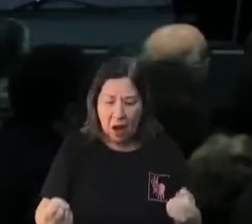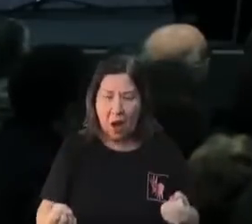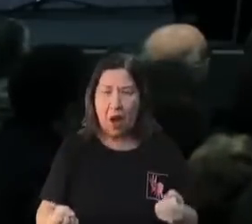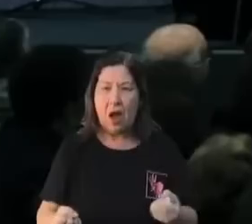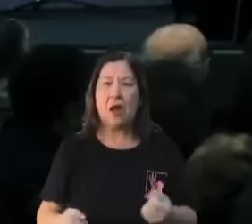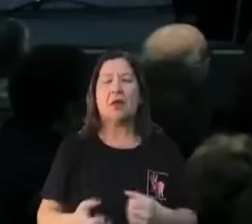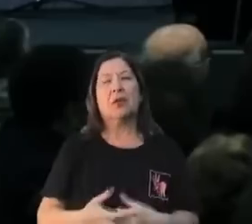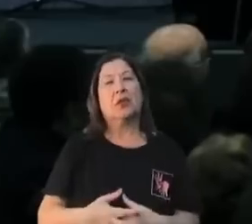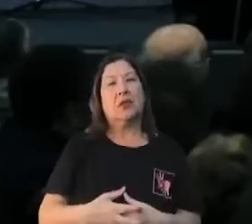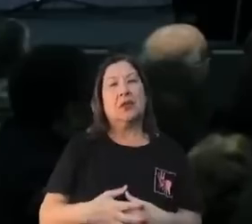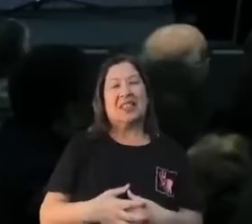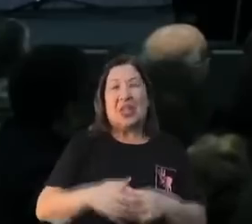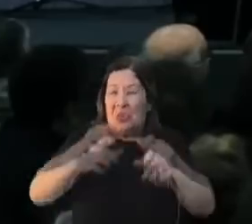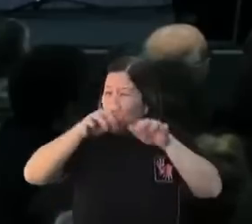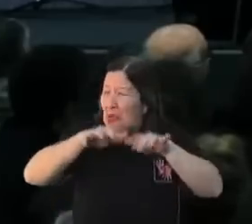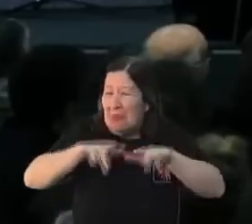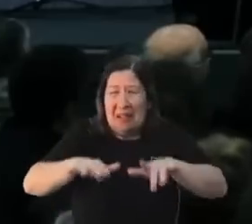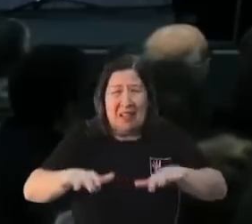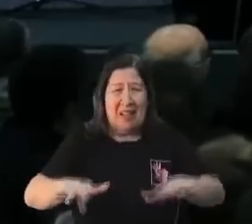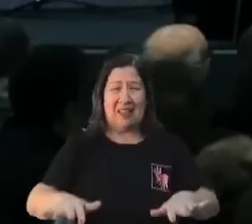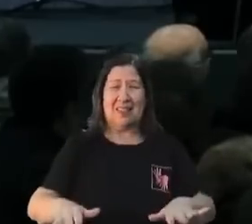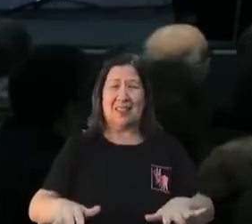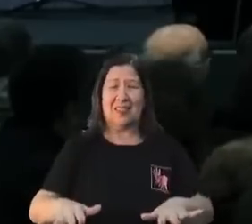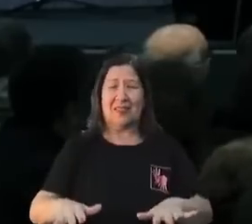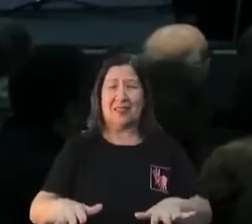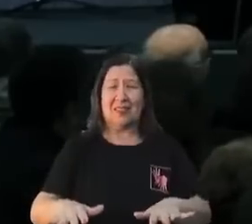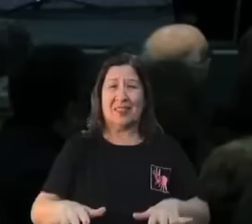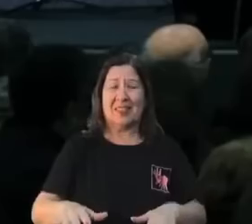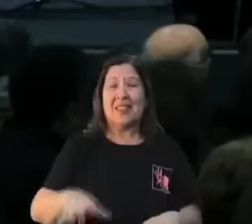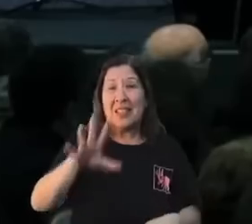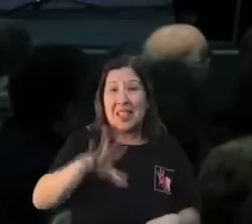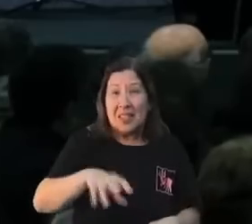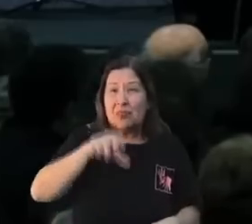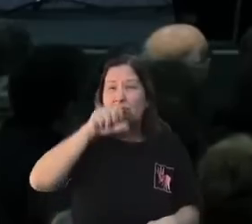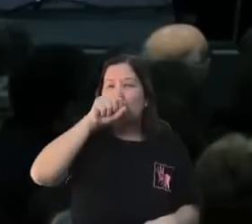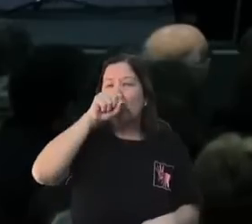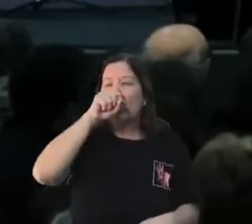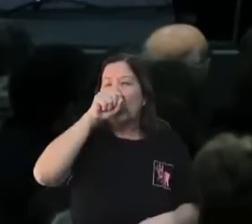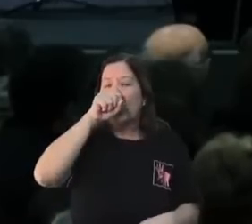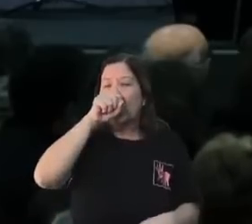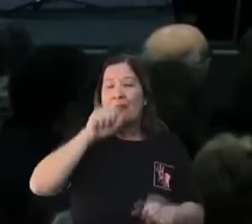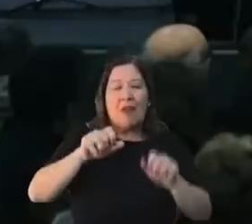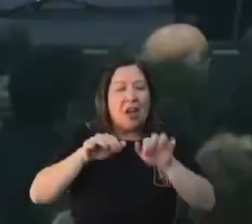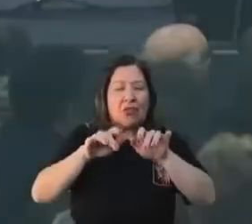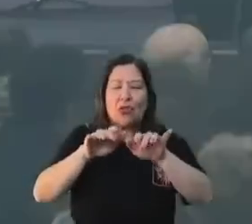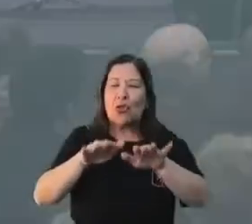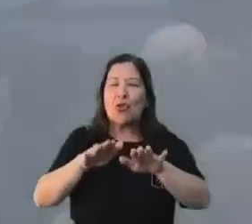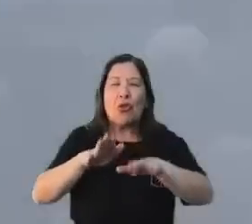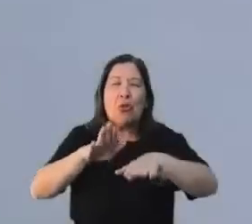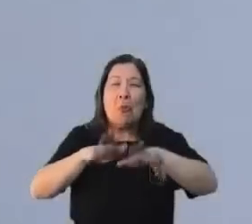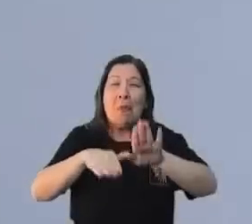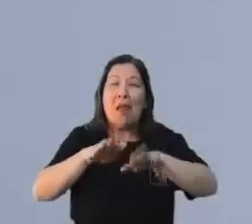Jesus. Chega aos pés de Jesus. E Maria desata os seus cabelos